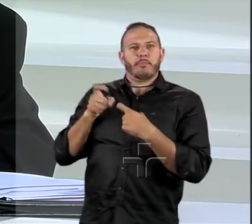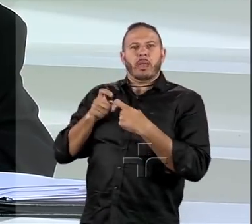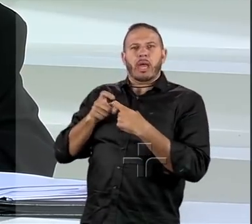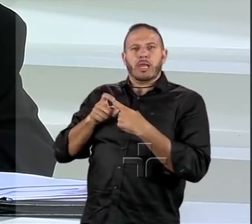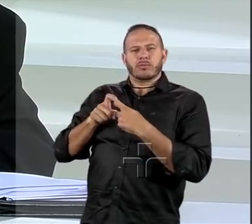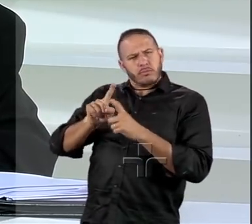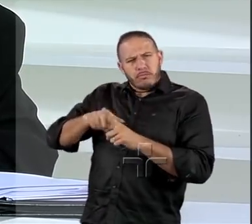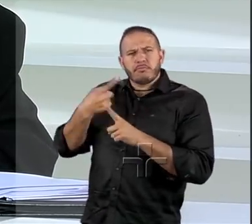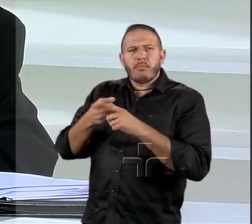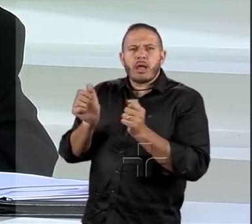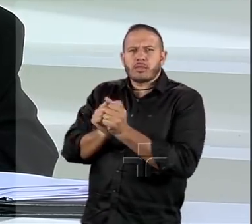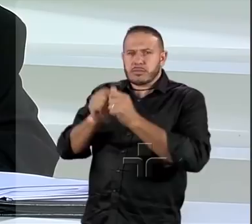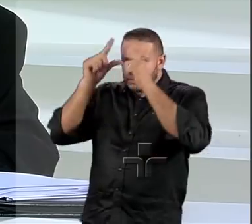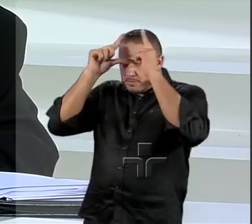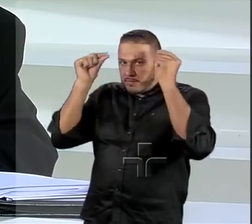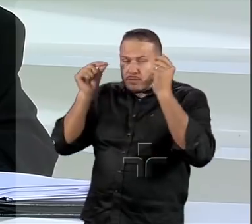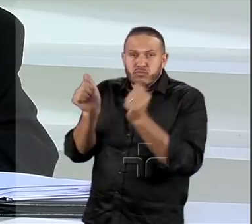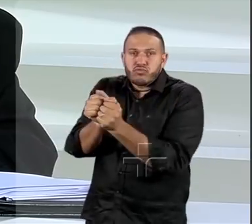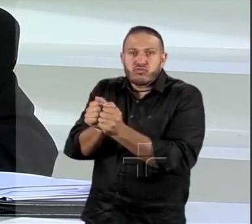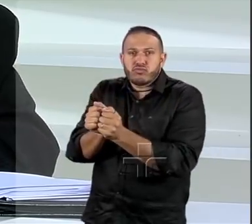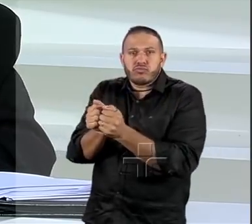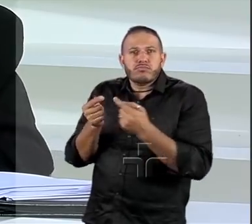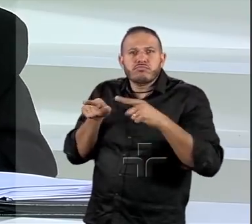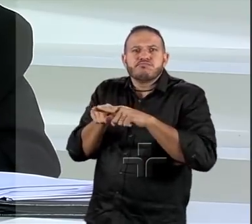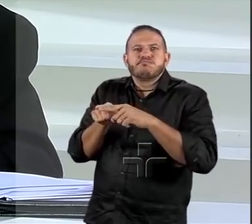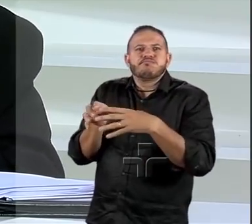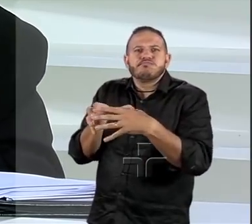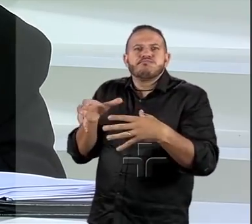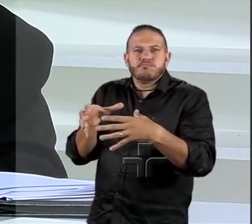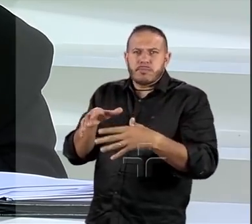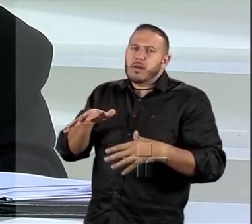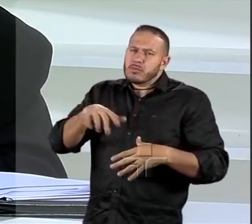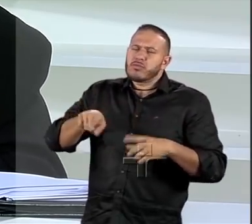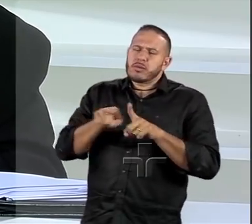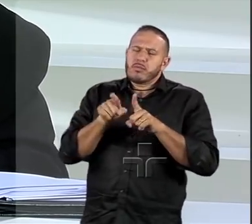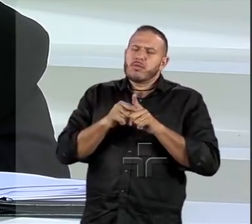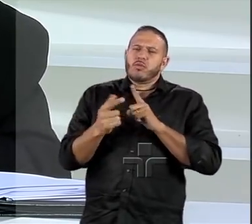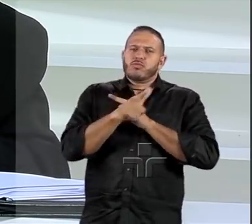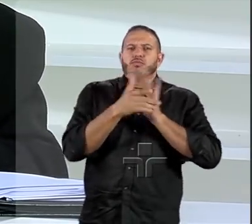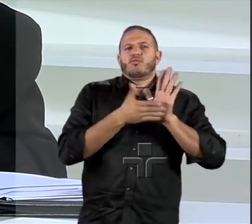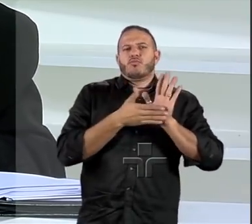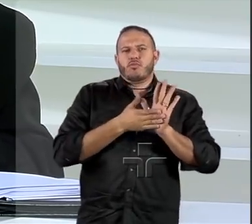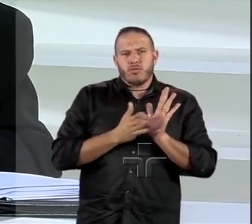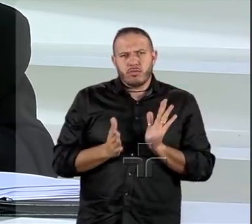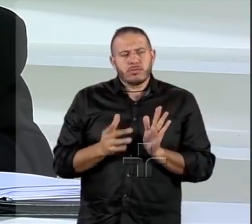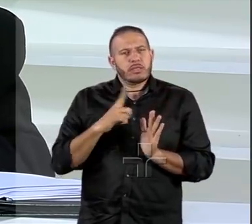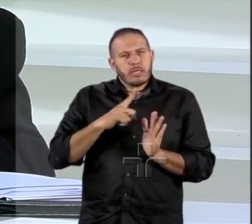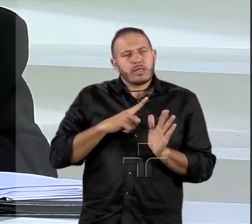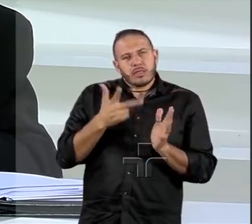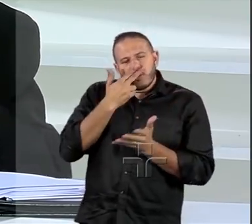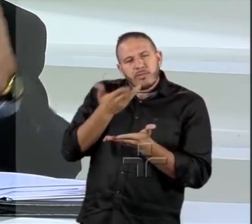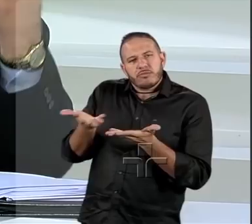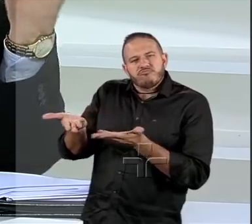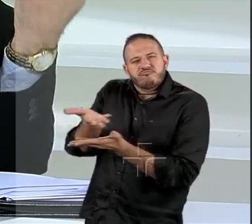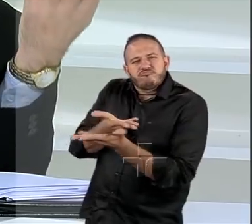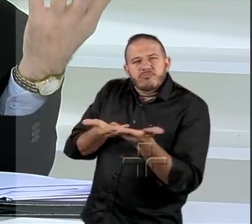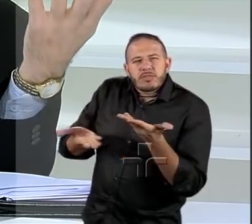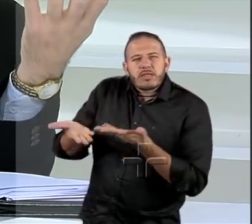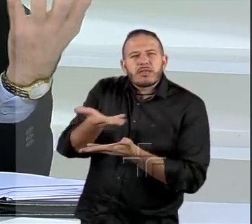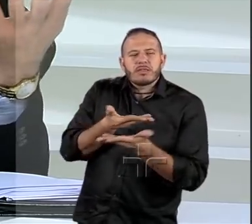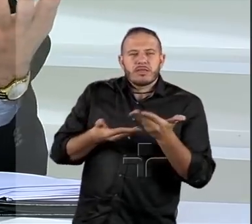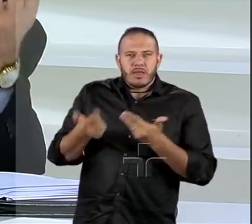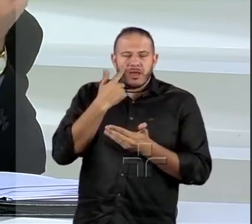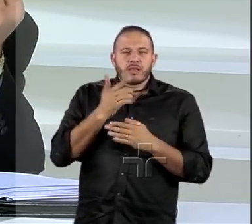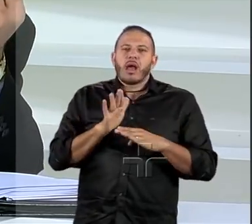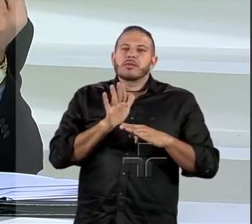Verdade. Certo? E isso também é uma outra proposta nossa. Tem que haver uma integração entre a